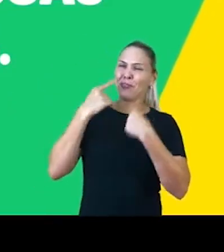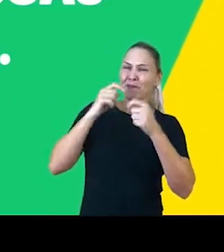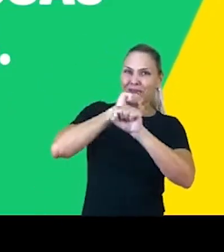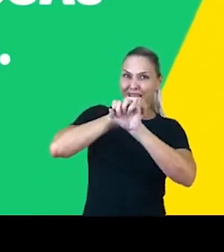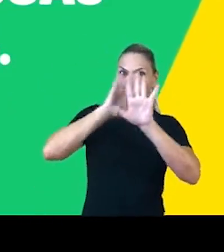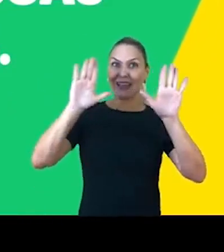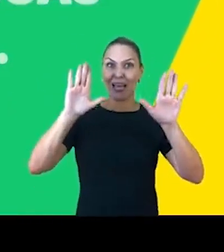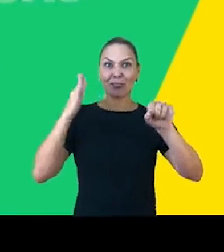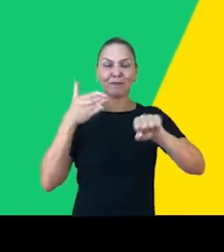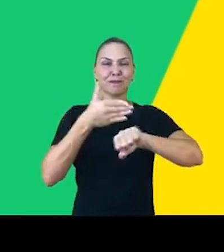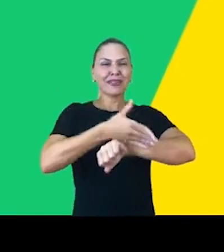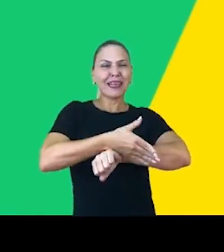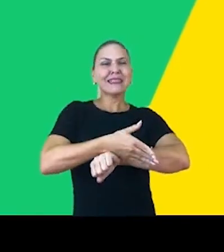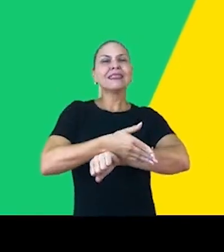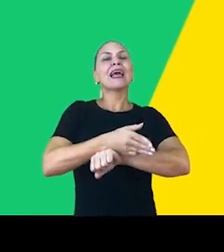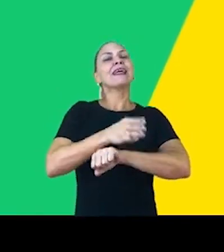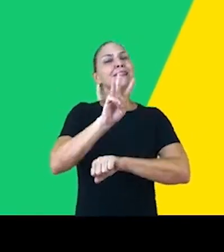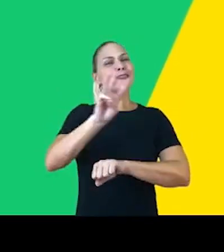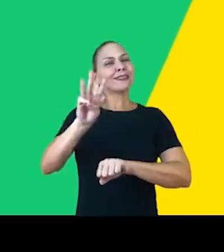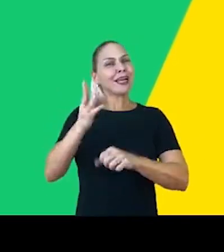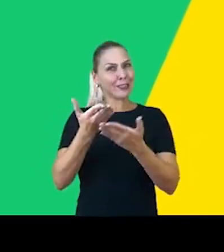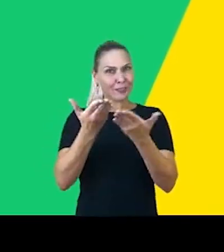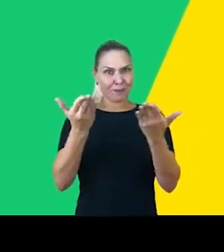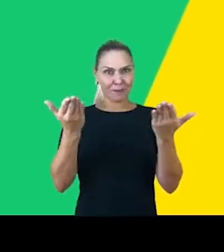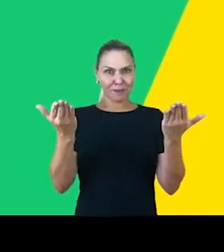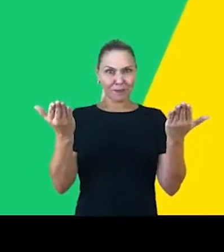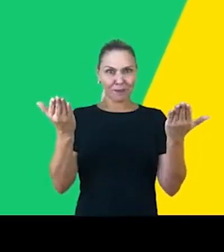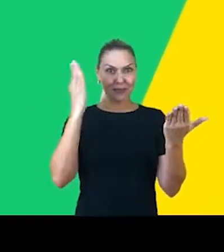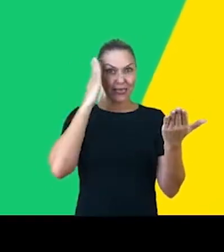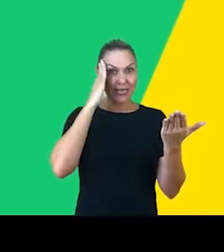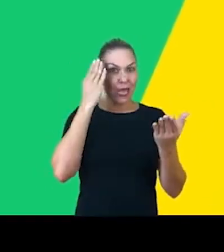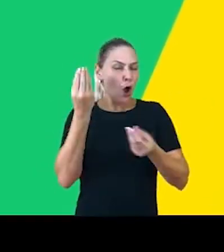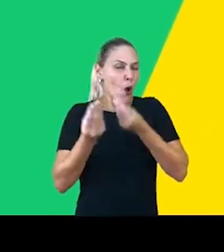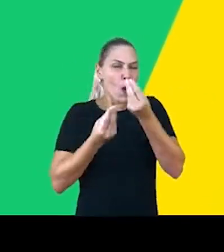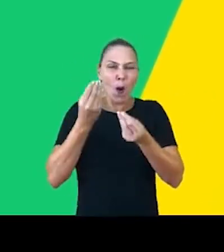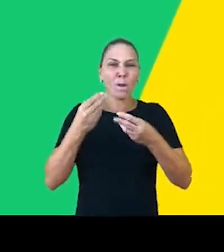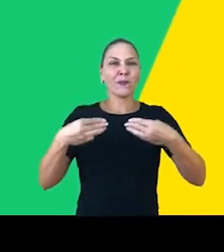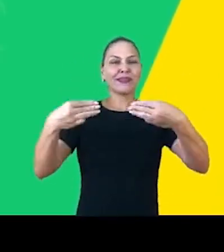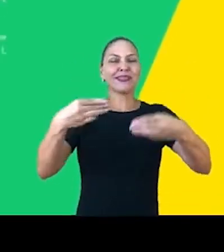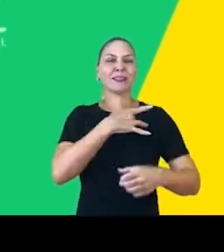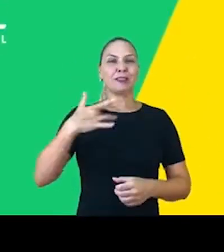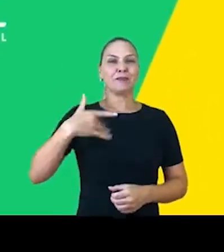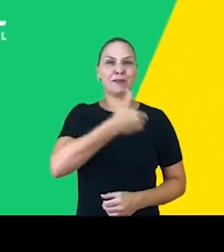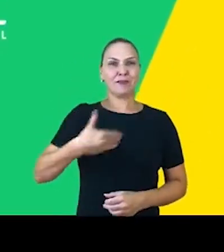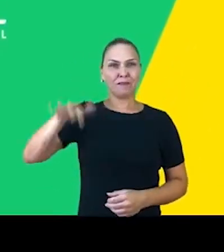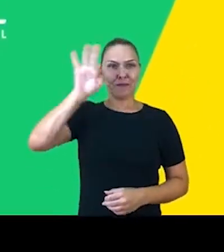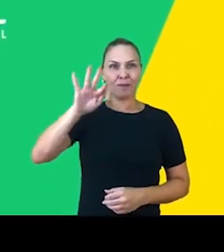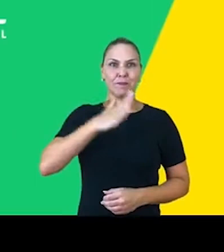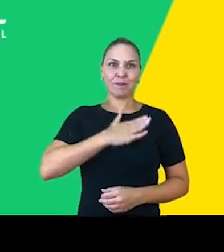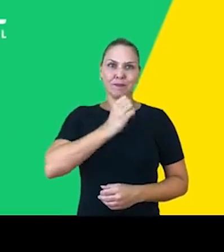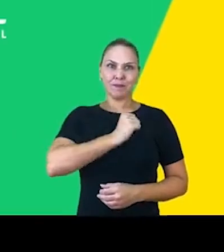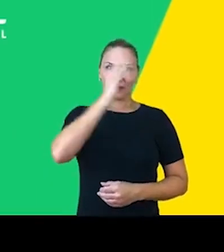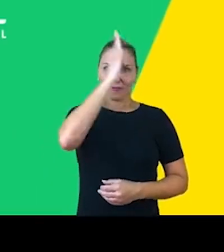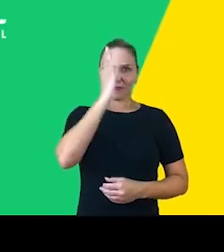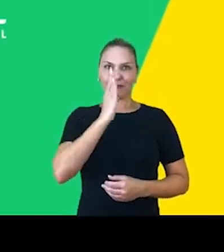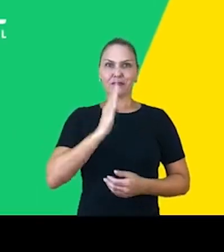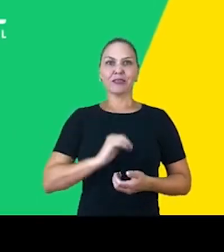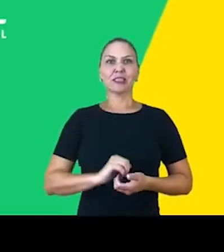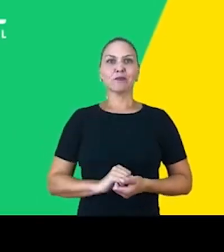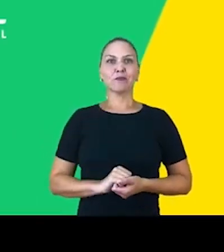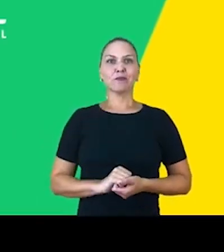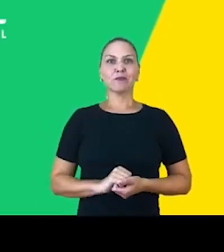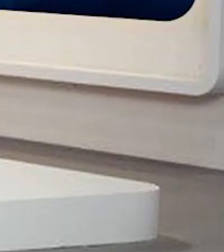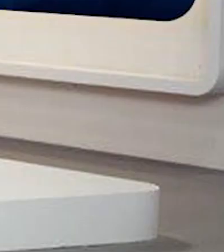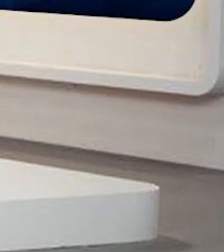para tirar suas dúvidas. Saiba mais em gov.br barra coronavírus. Ministério da Saúde. Governo Federal. Pátria